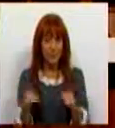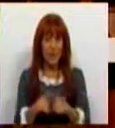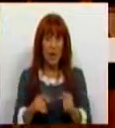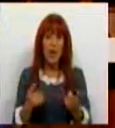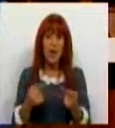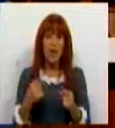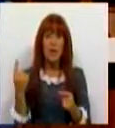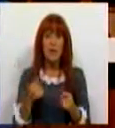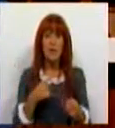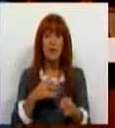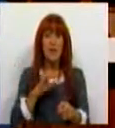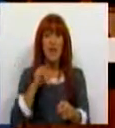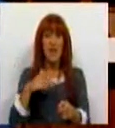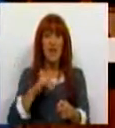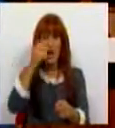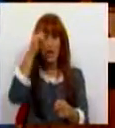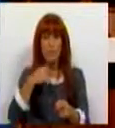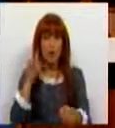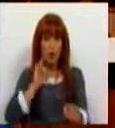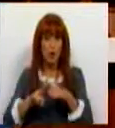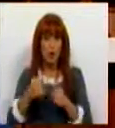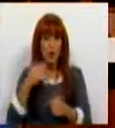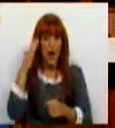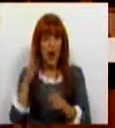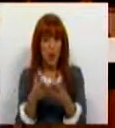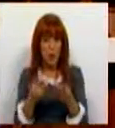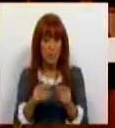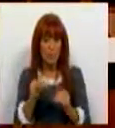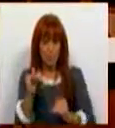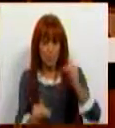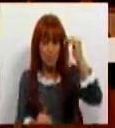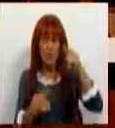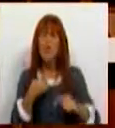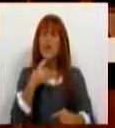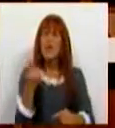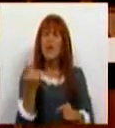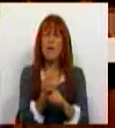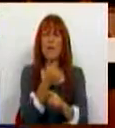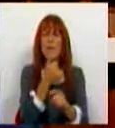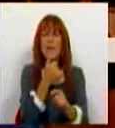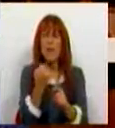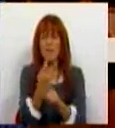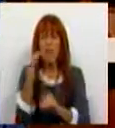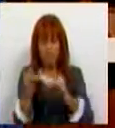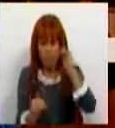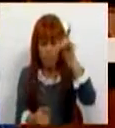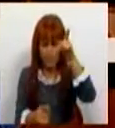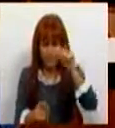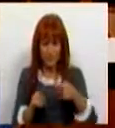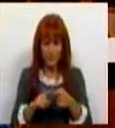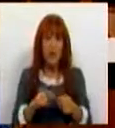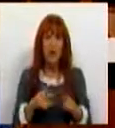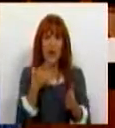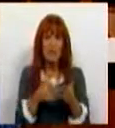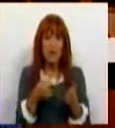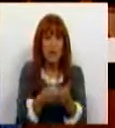A deputada Inês Domingues acha que este orçamento aumenta as desigualdades. Então eu vou dizer várias medidas que aumentam as desigualdades. Os